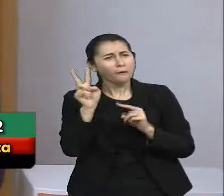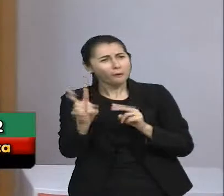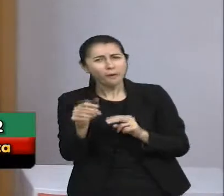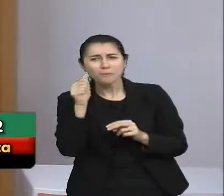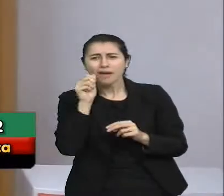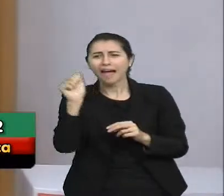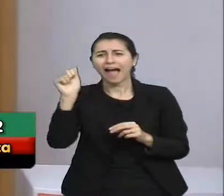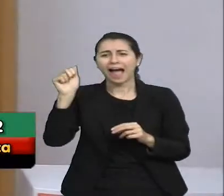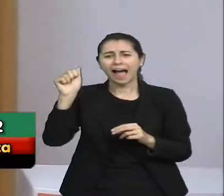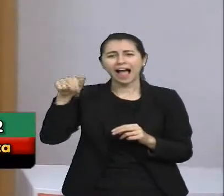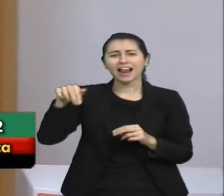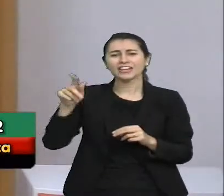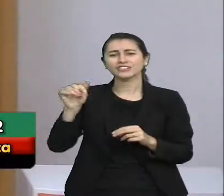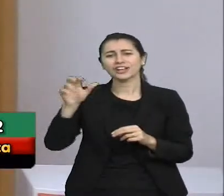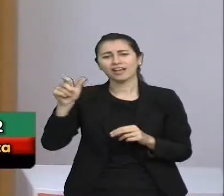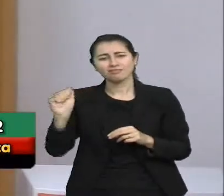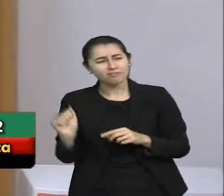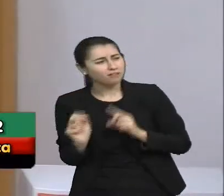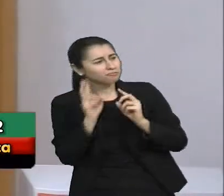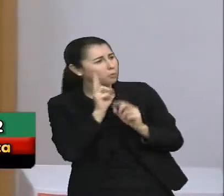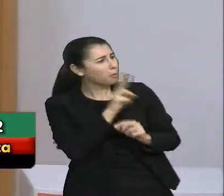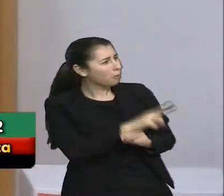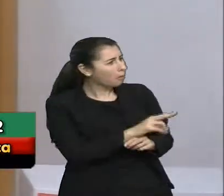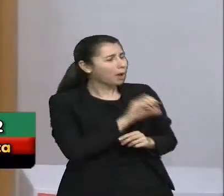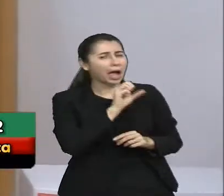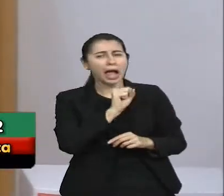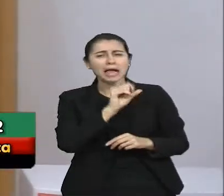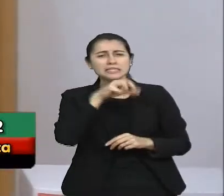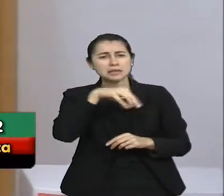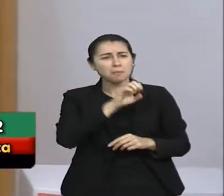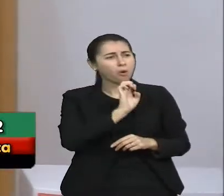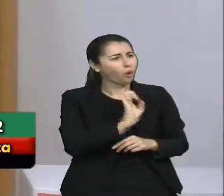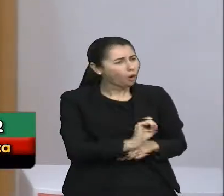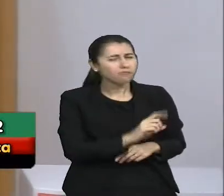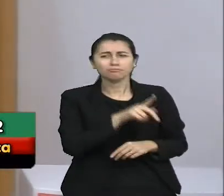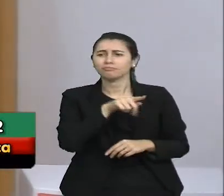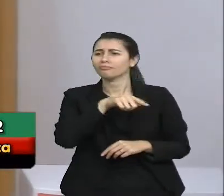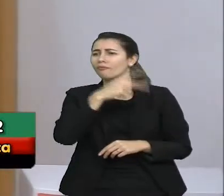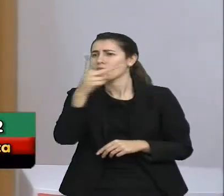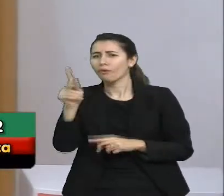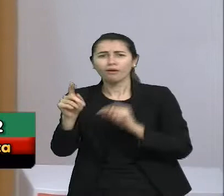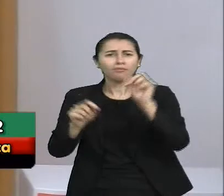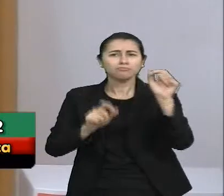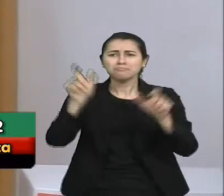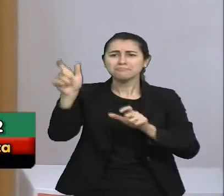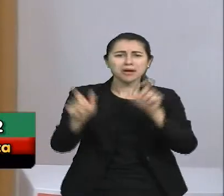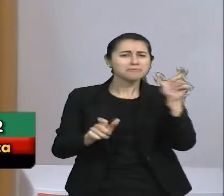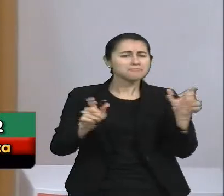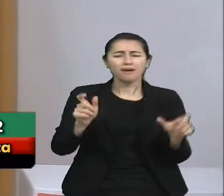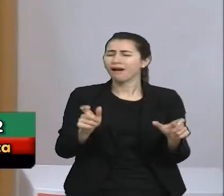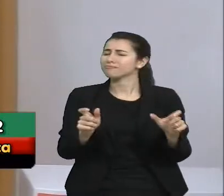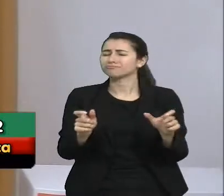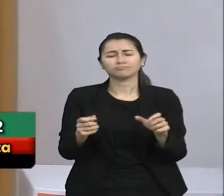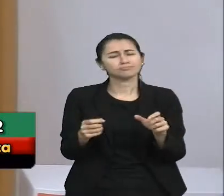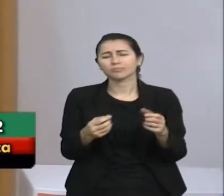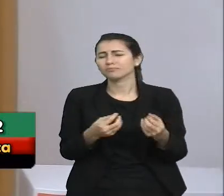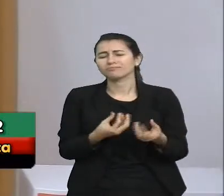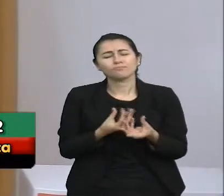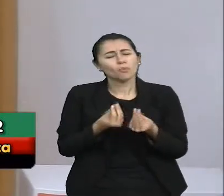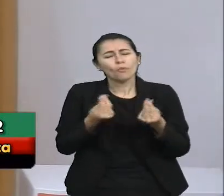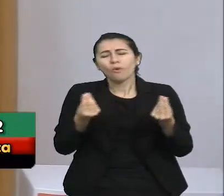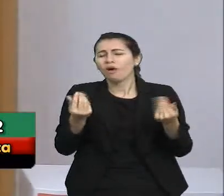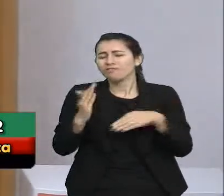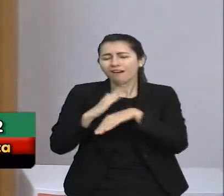Simone, olho para a Vânia, olho para a Zazi e para tantas pessoas aqui que foram tão gentis comigo na